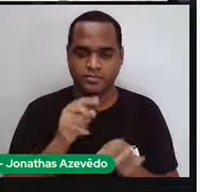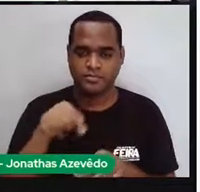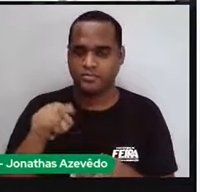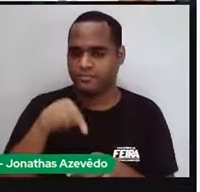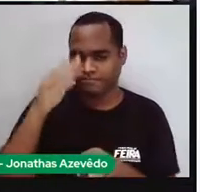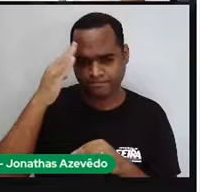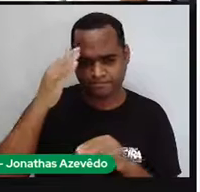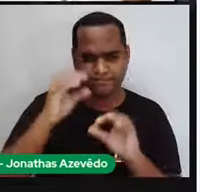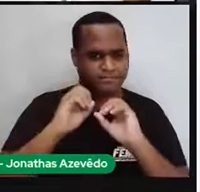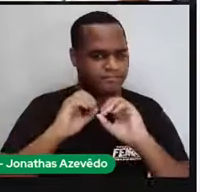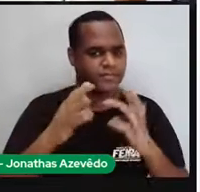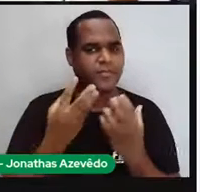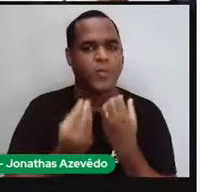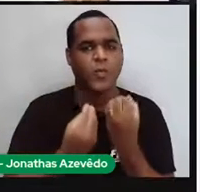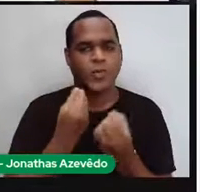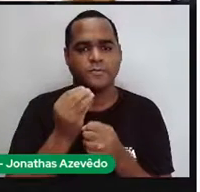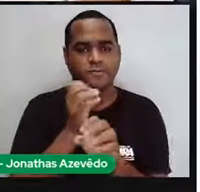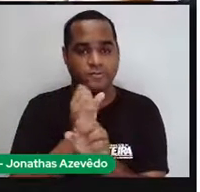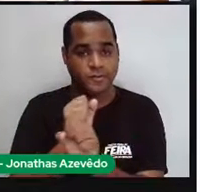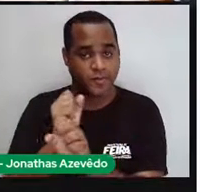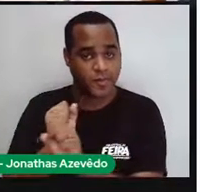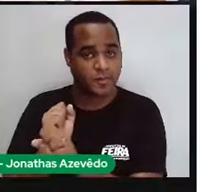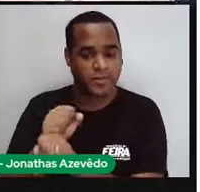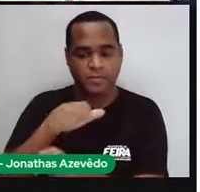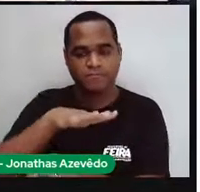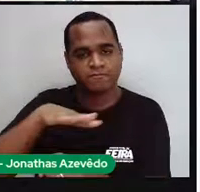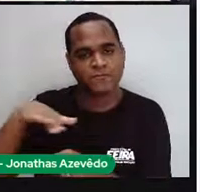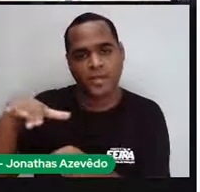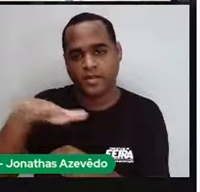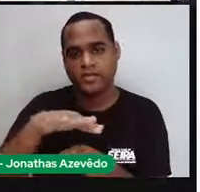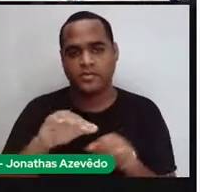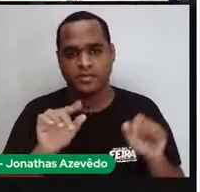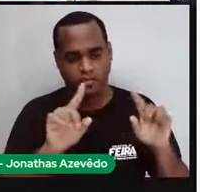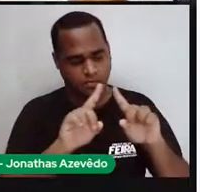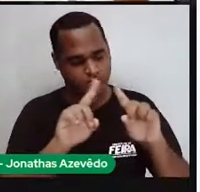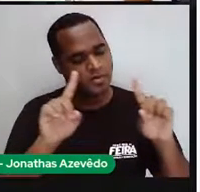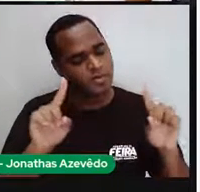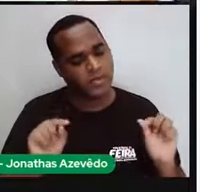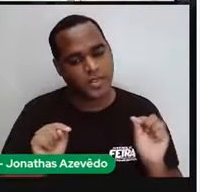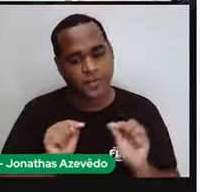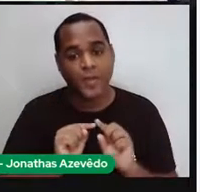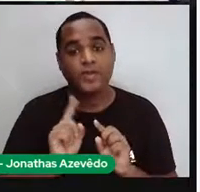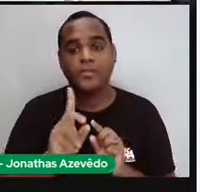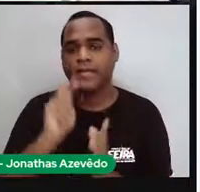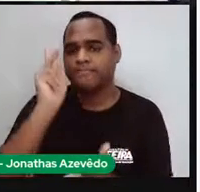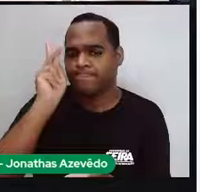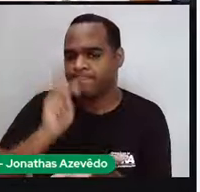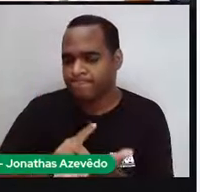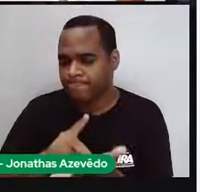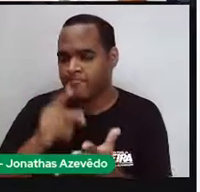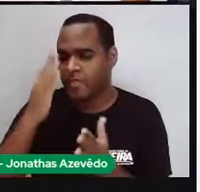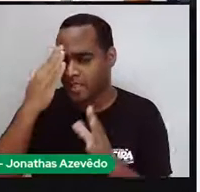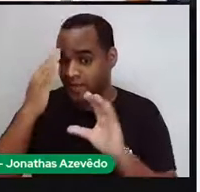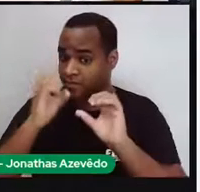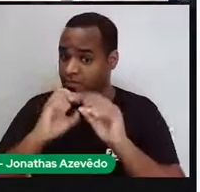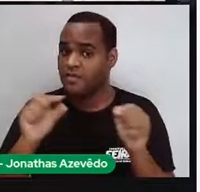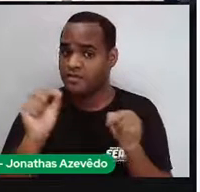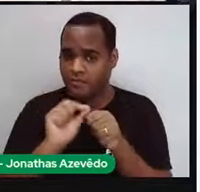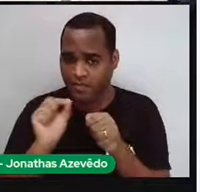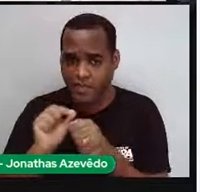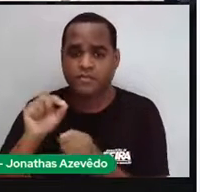entender essa coisa de calcular a área de um quadrado só que entender na prática entender